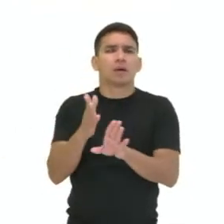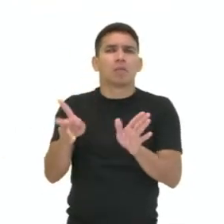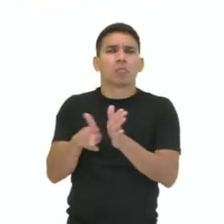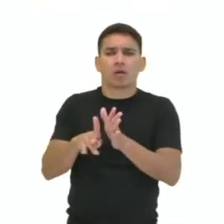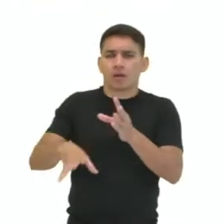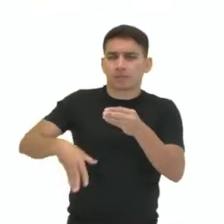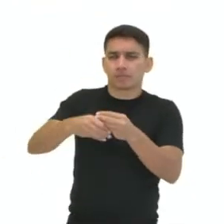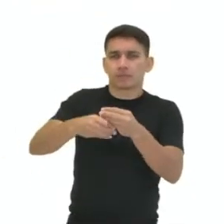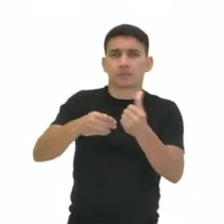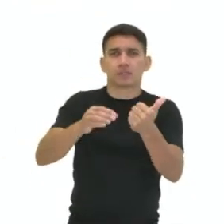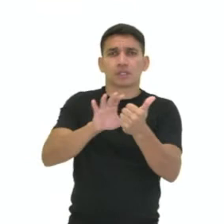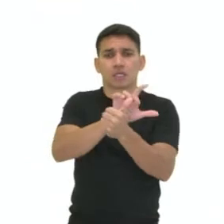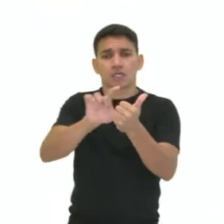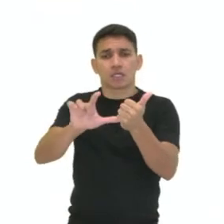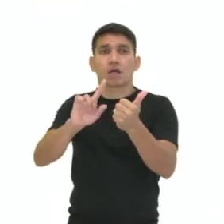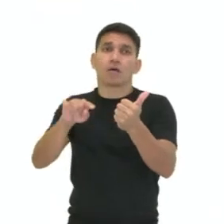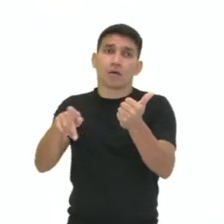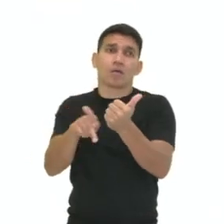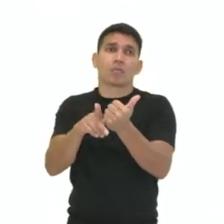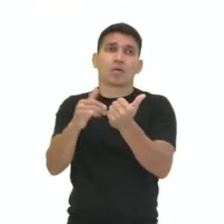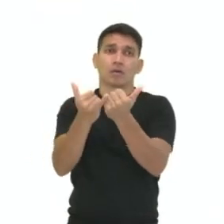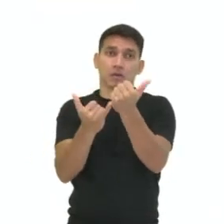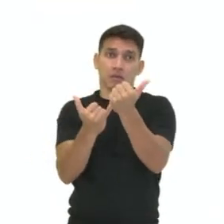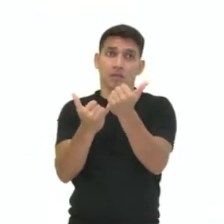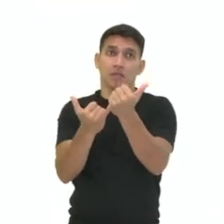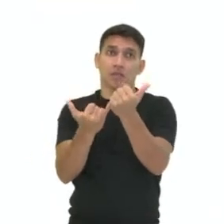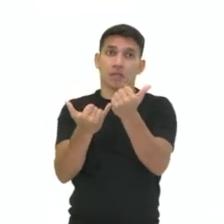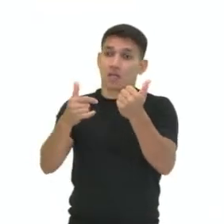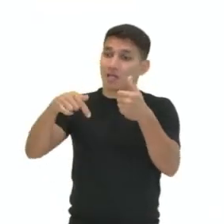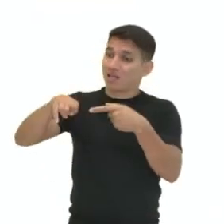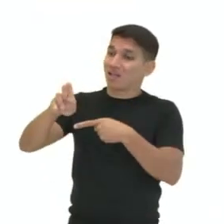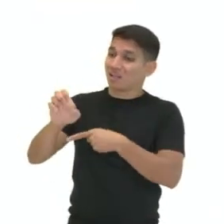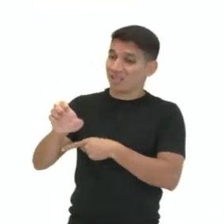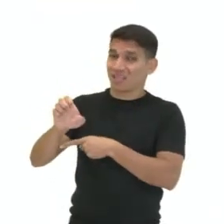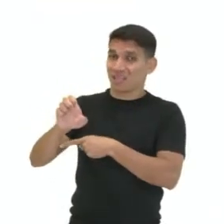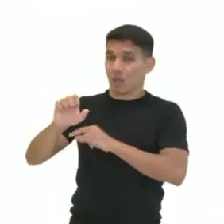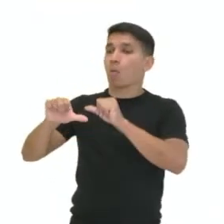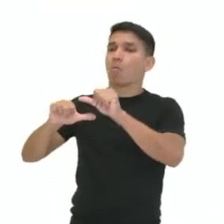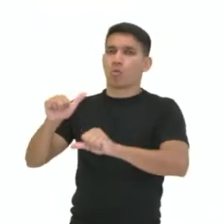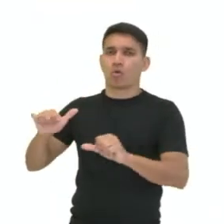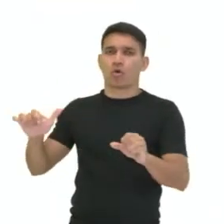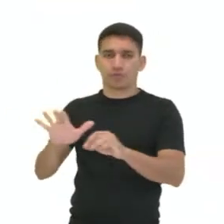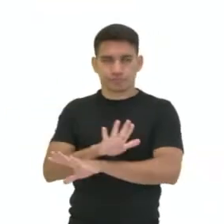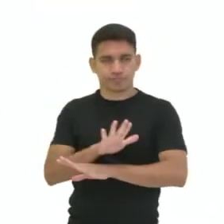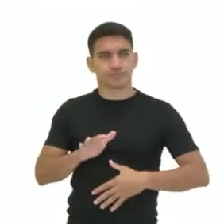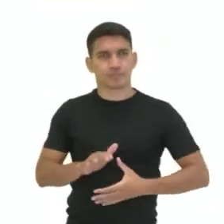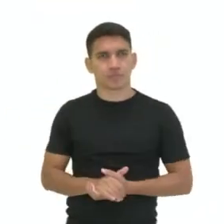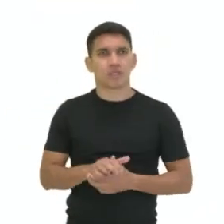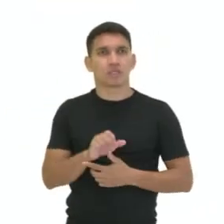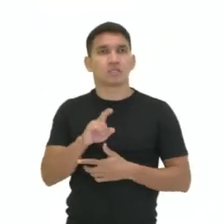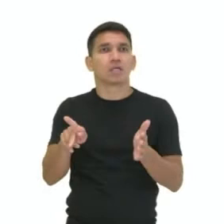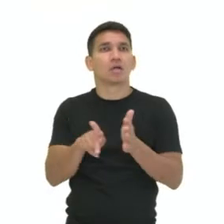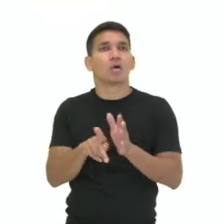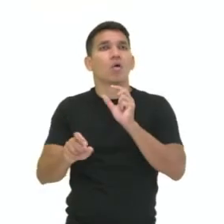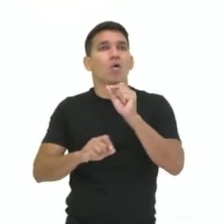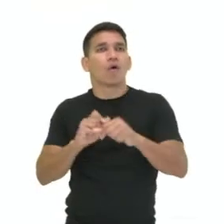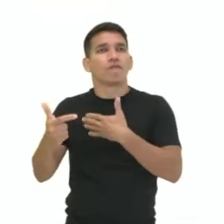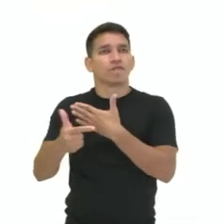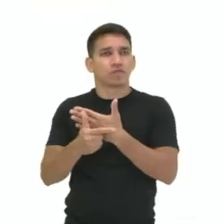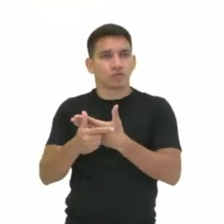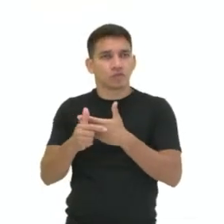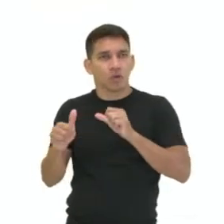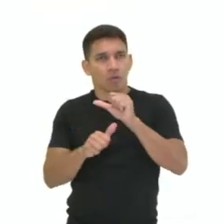período? Está em que mudei bastante. Você notou que uma oração inteira exerce a função do complemento verbal ou